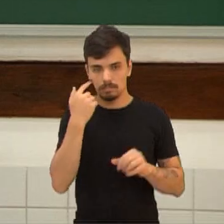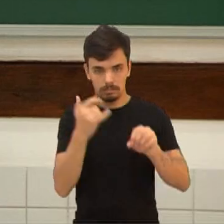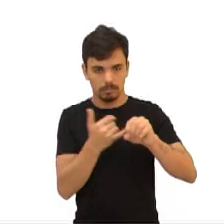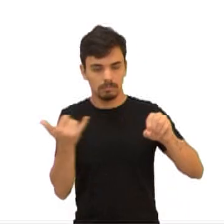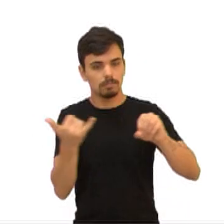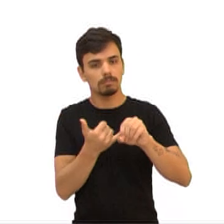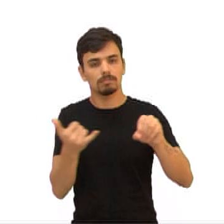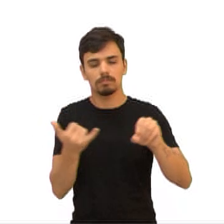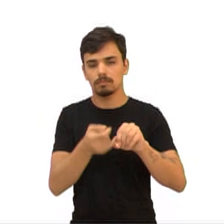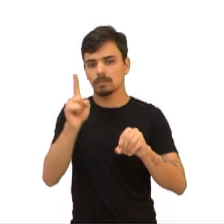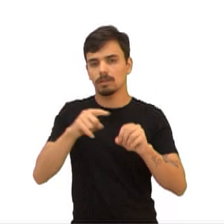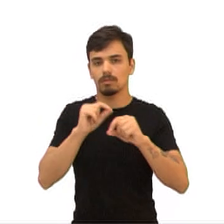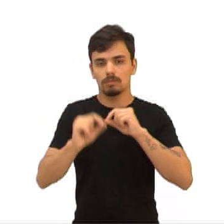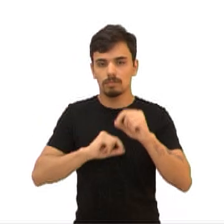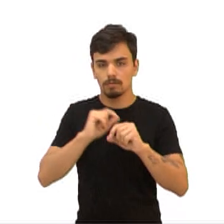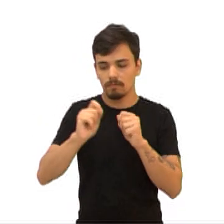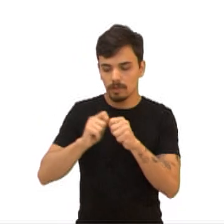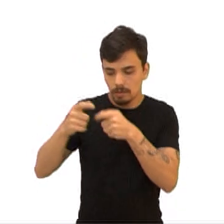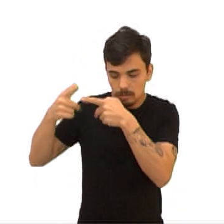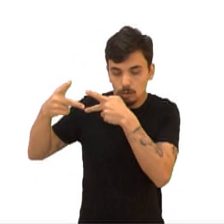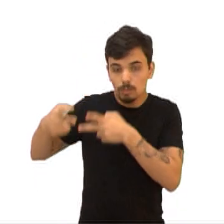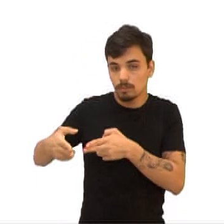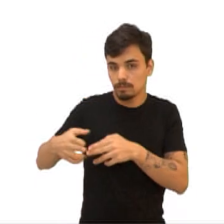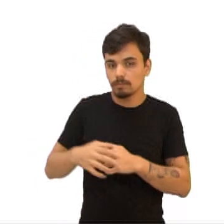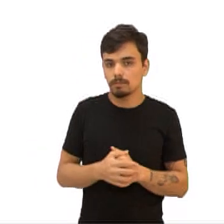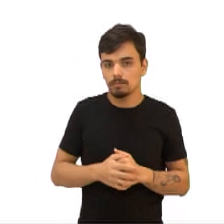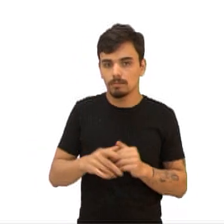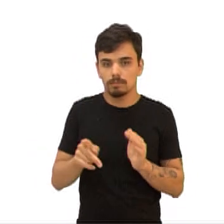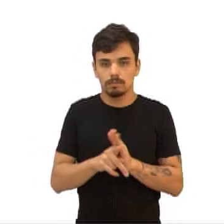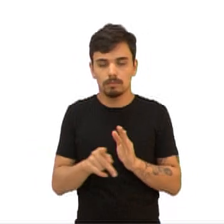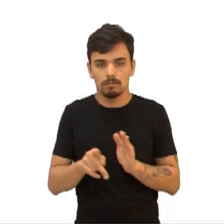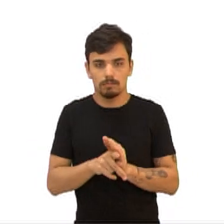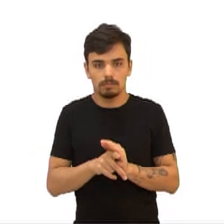Circuitos com capacitores são analisados da mesma forma que os